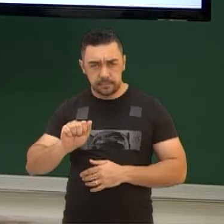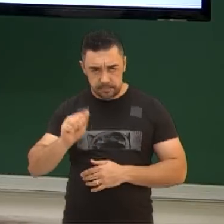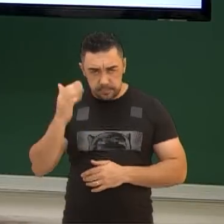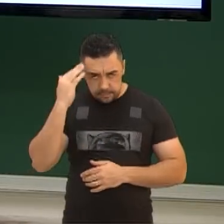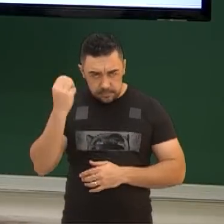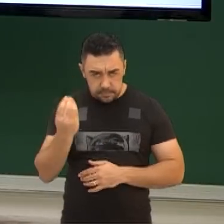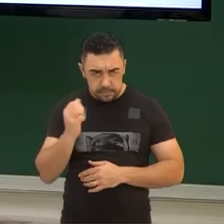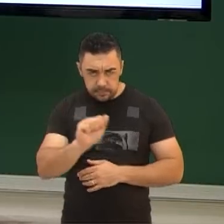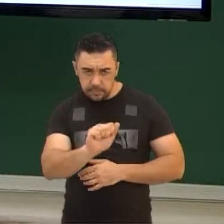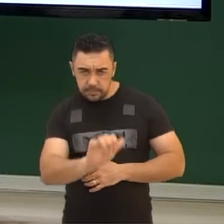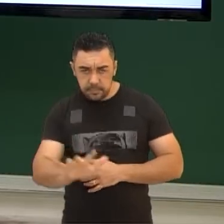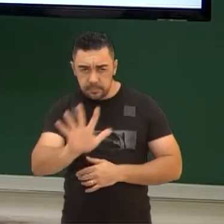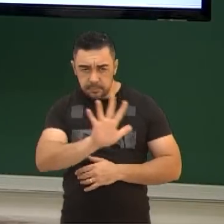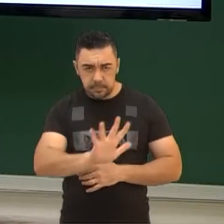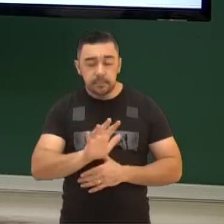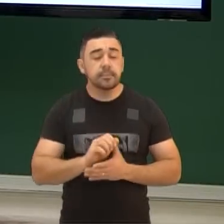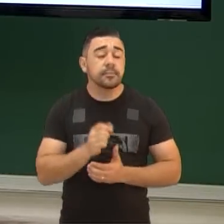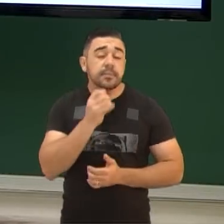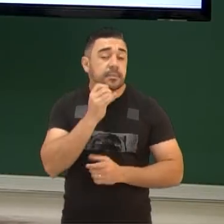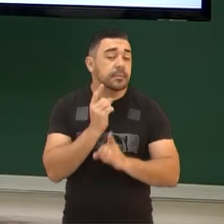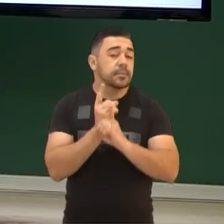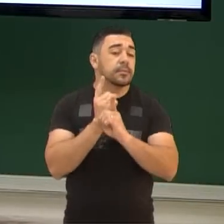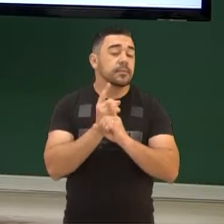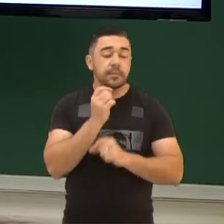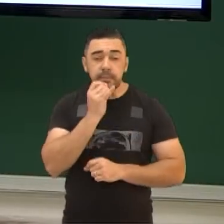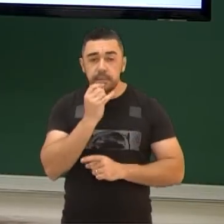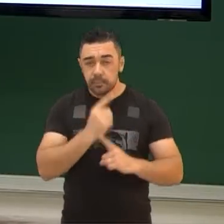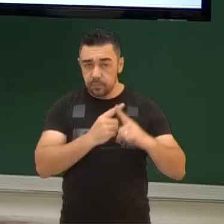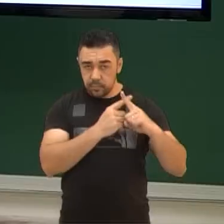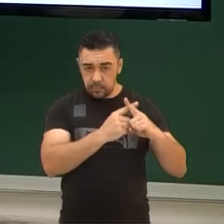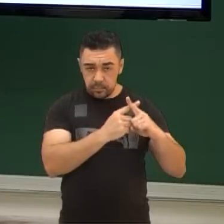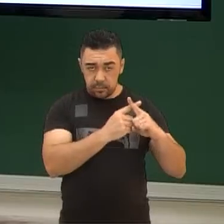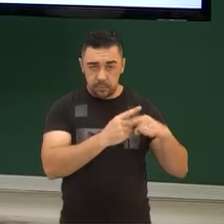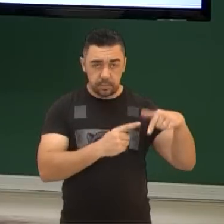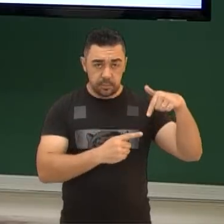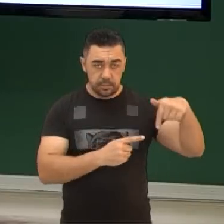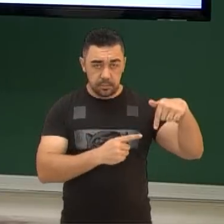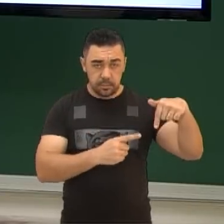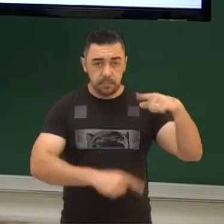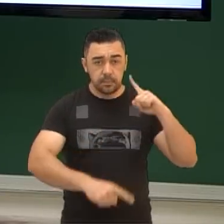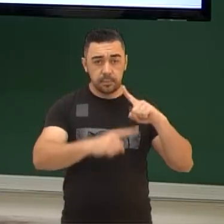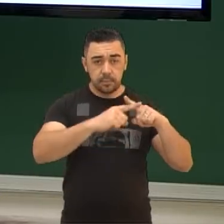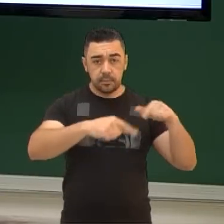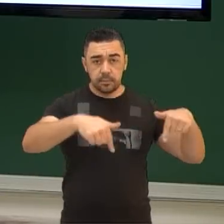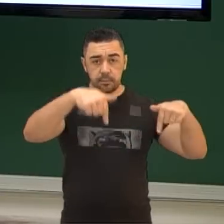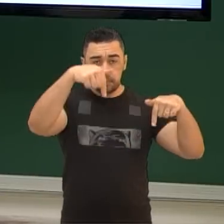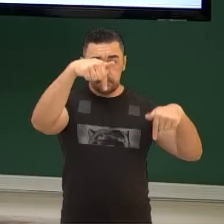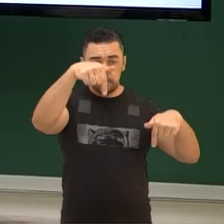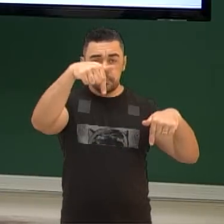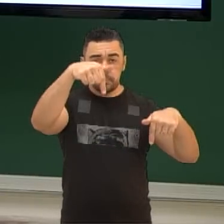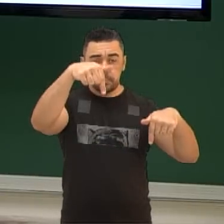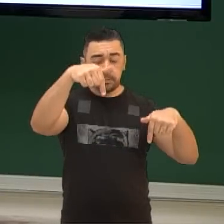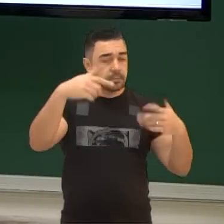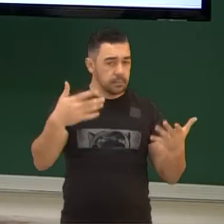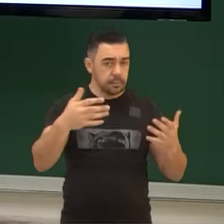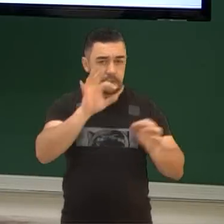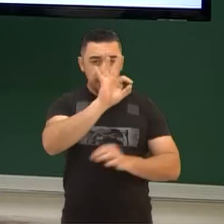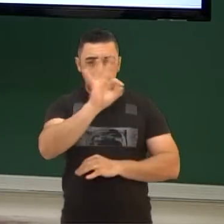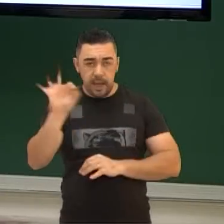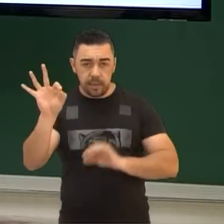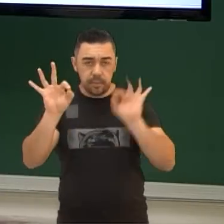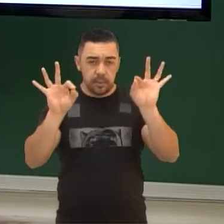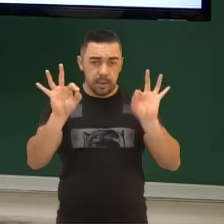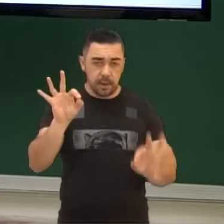área do quadrado? Então, olha lá, para encontrar, nós vamos ter que multiplicar. Mas multiplicar o quê, professora? Quando nós calculamos a